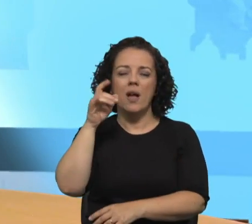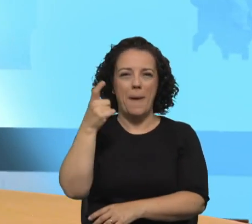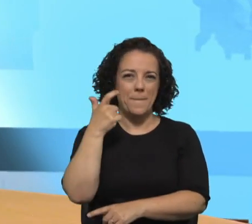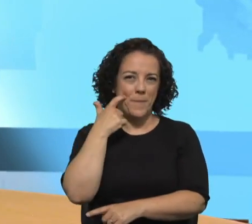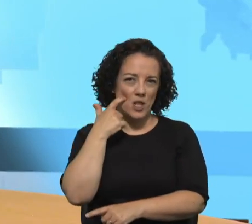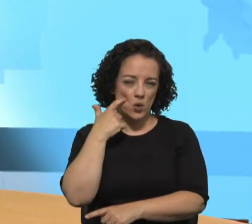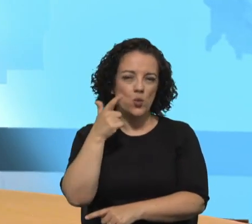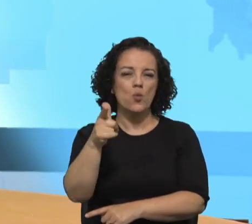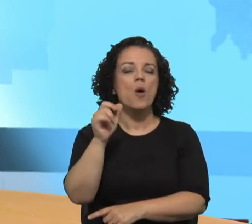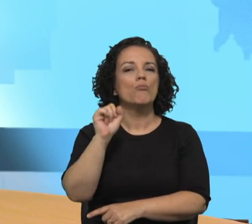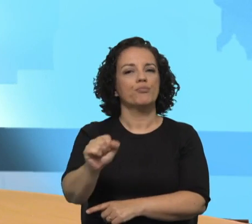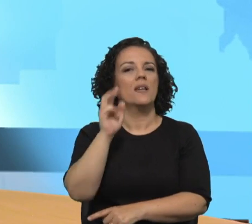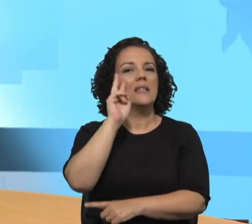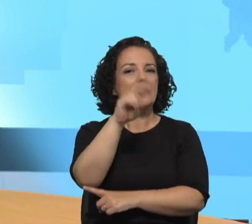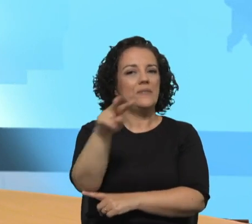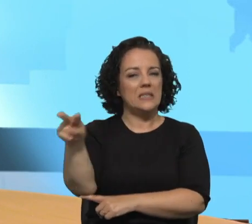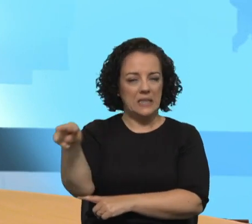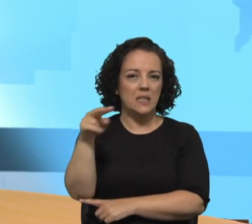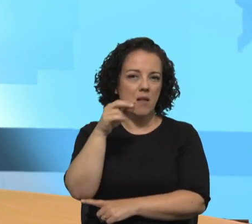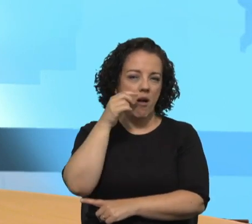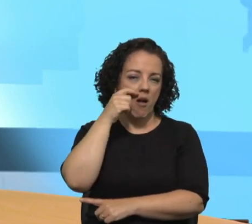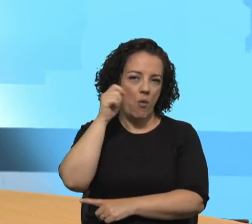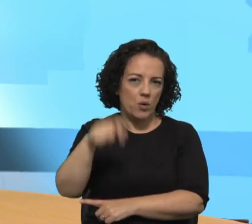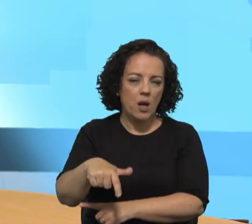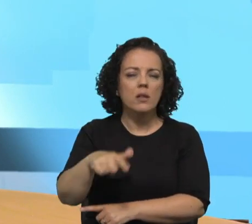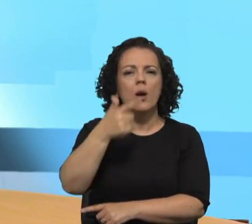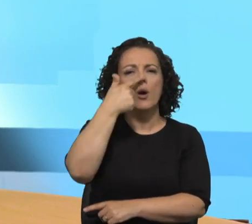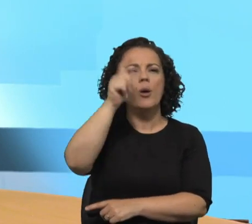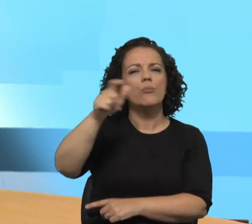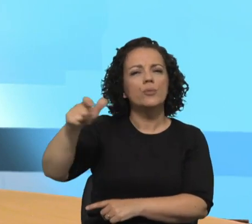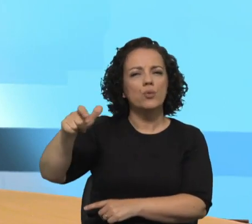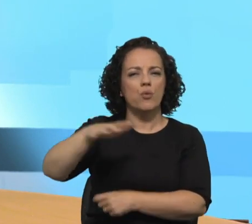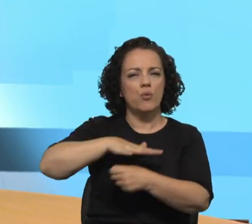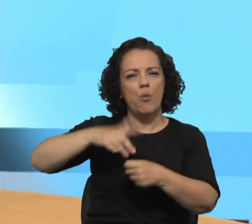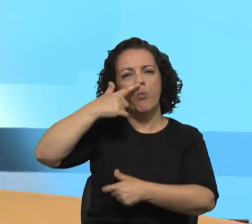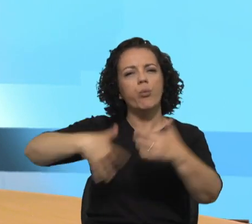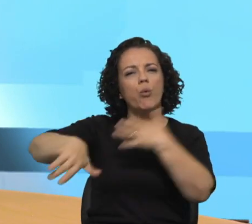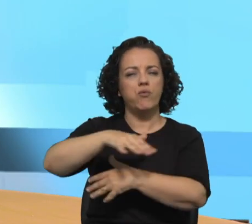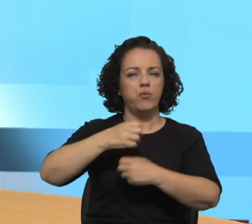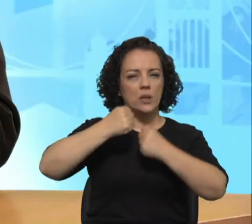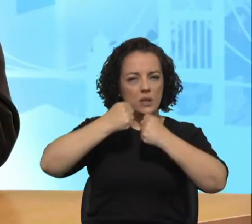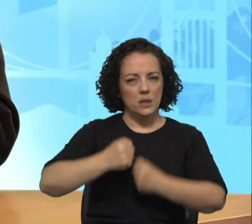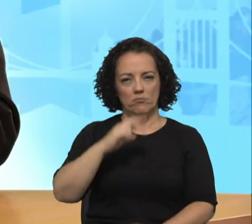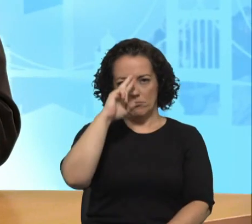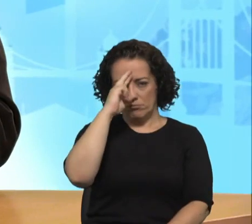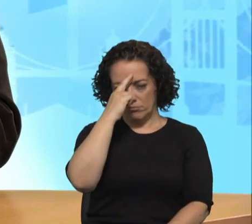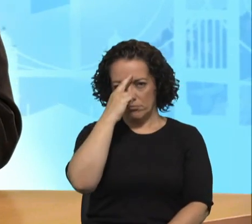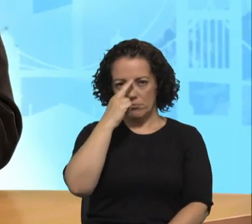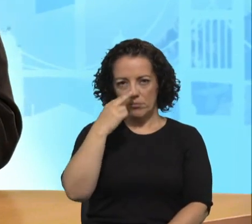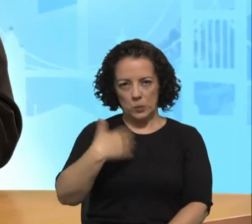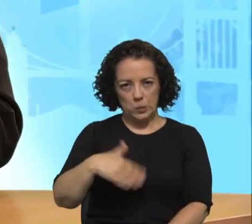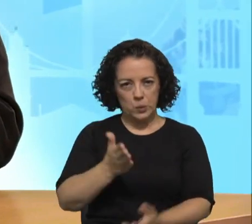Sim. A resiliência do povo ucraniano permanece de igual forma determinada? Sim, eu acho que até se reforçou.